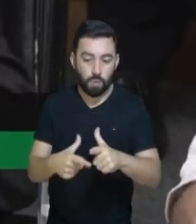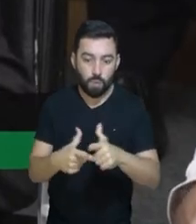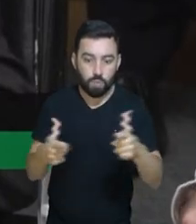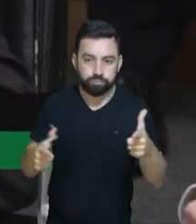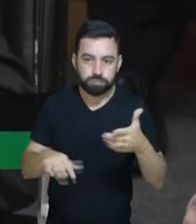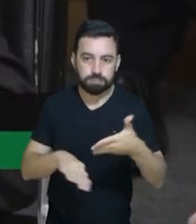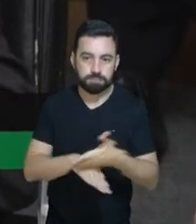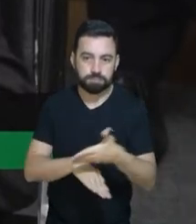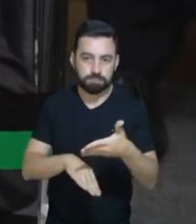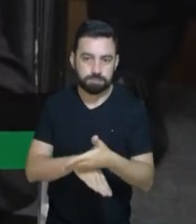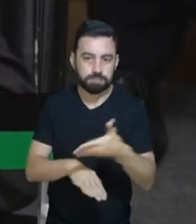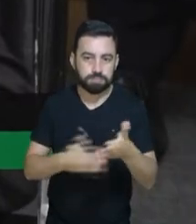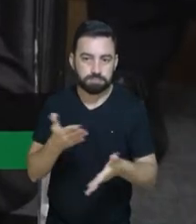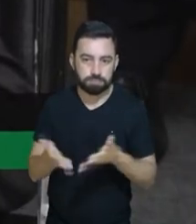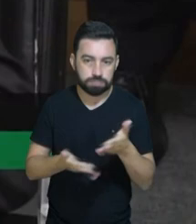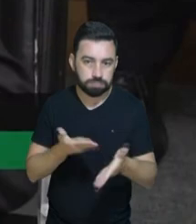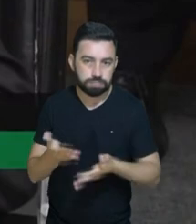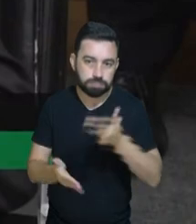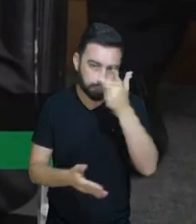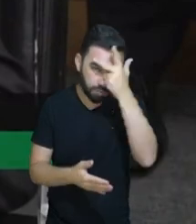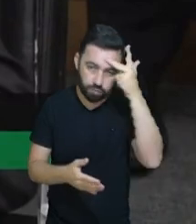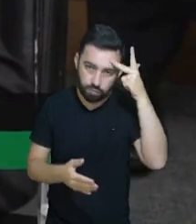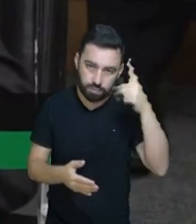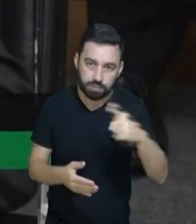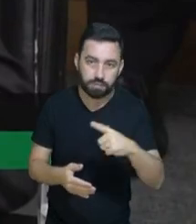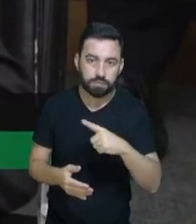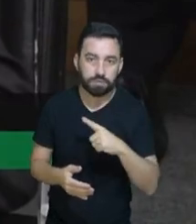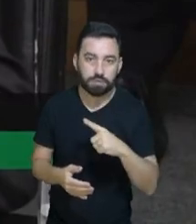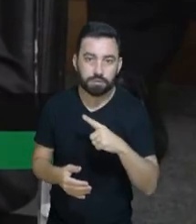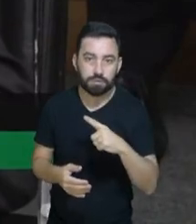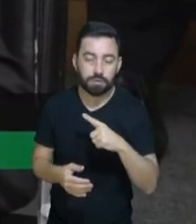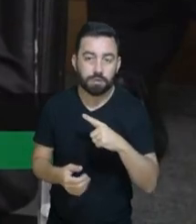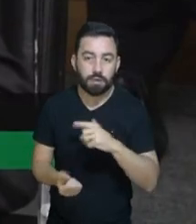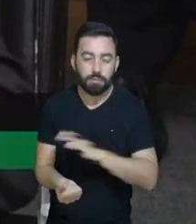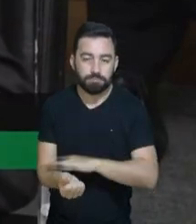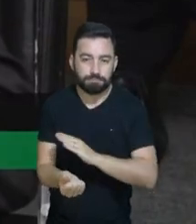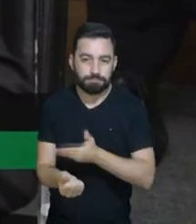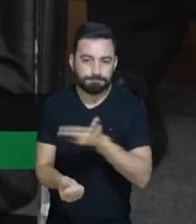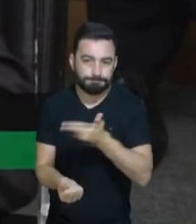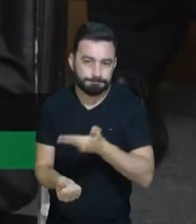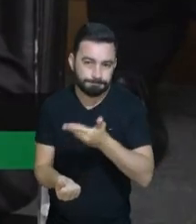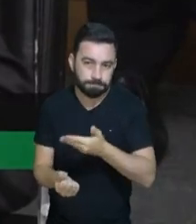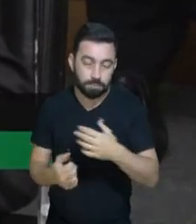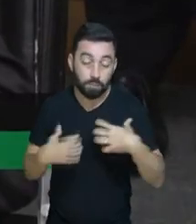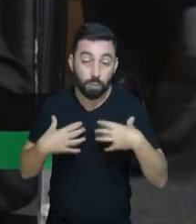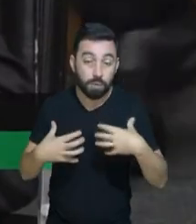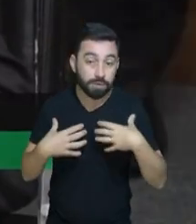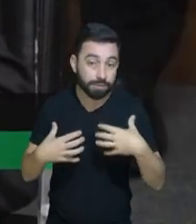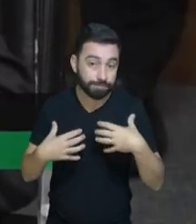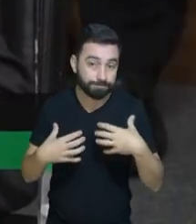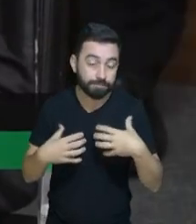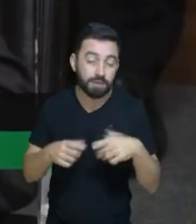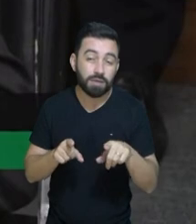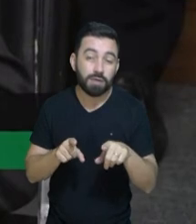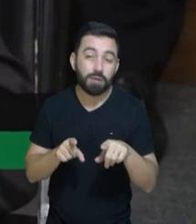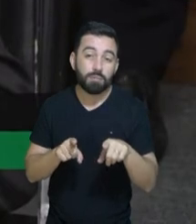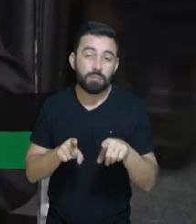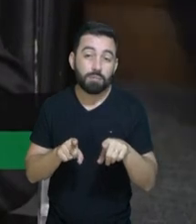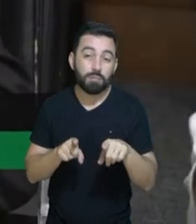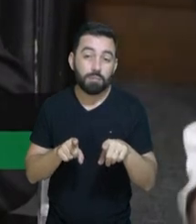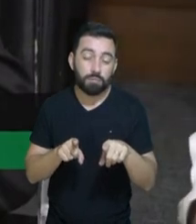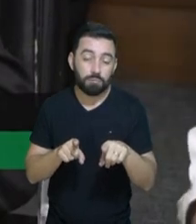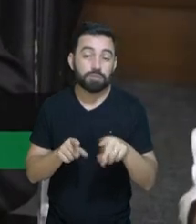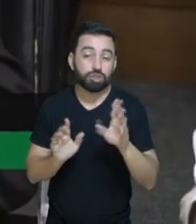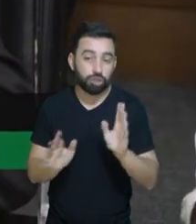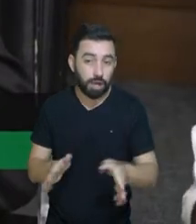acesso ao tratamento de pacientes portadores de hipertensão arterial pulmonar por meio de um protocolo